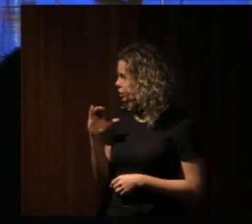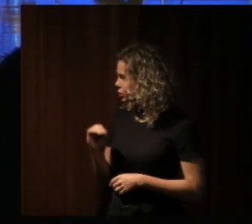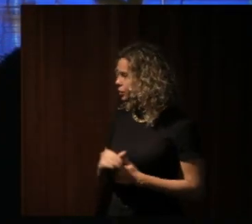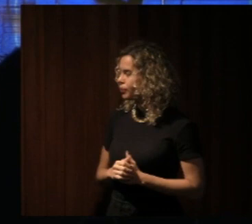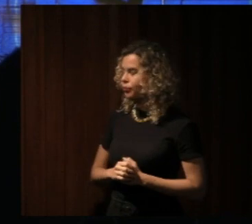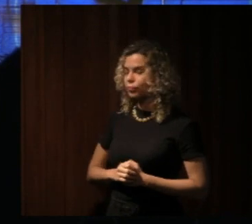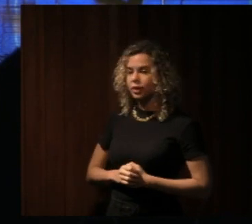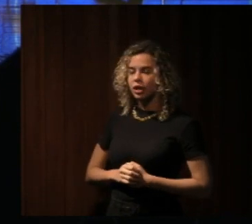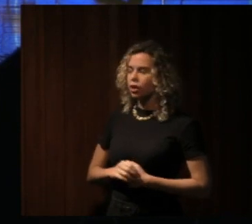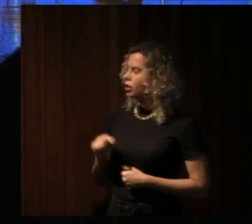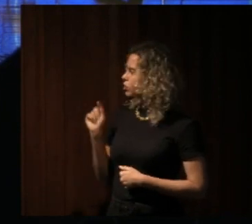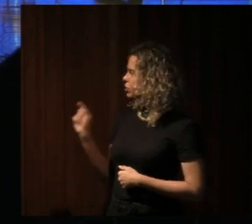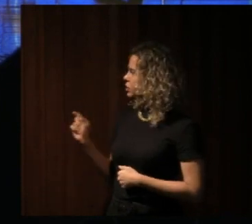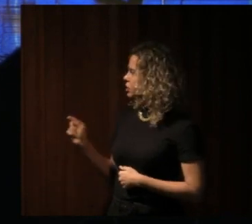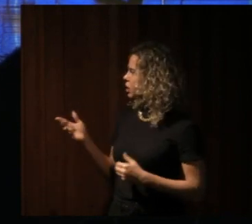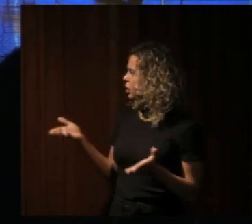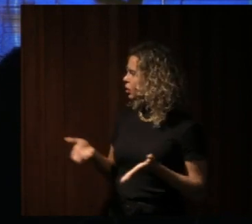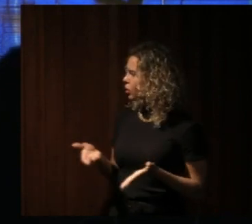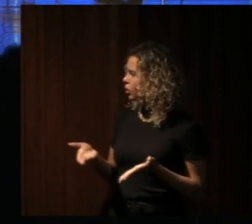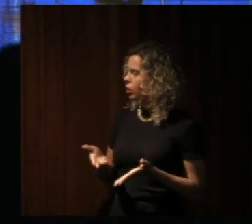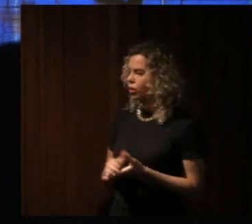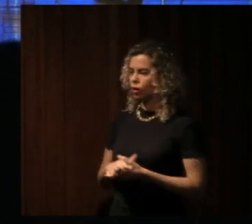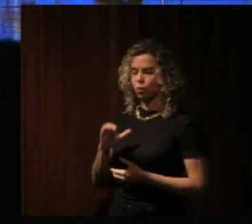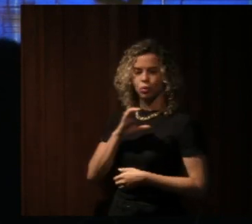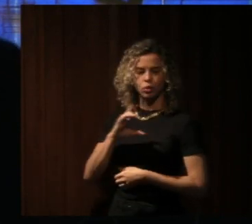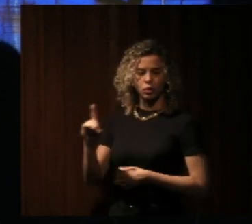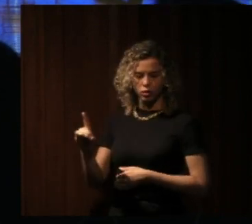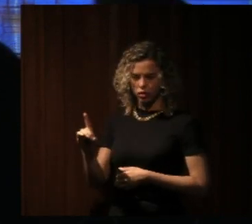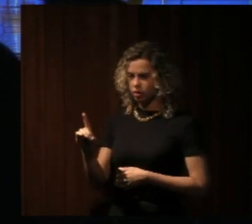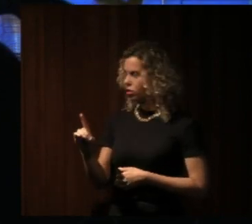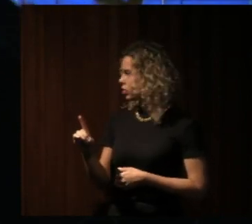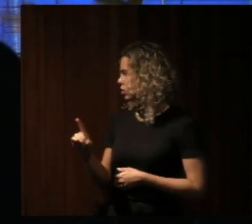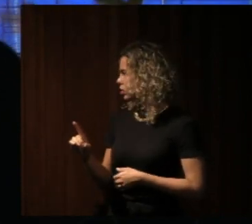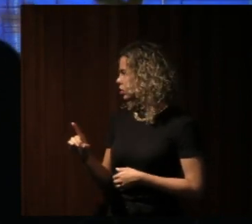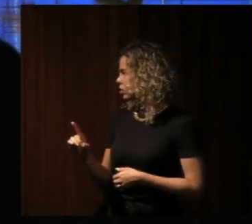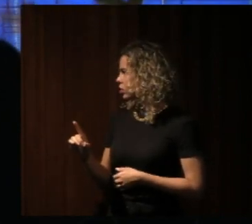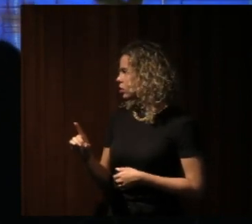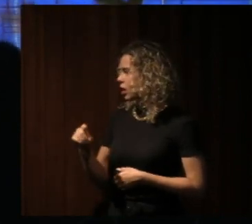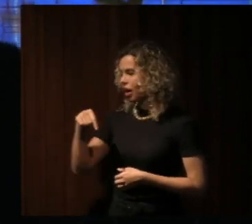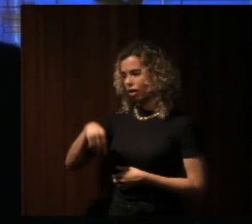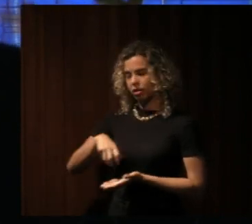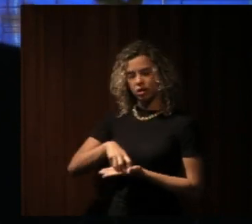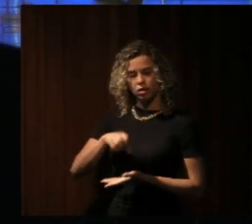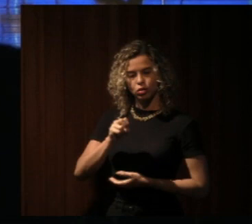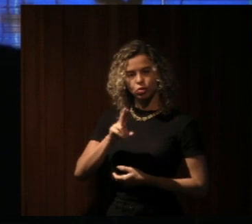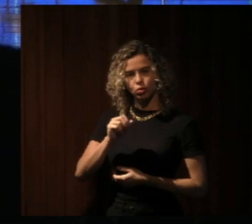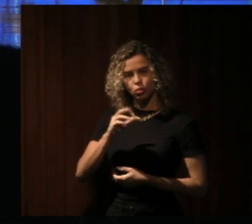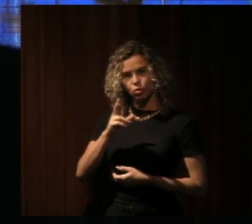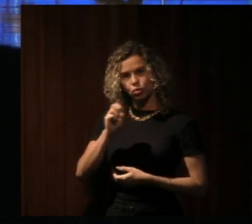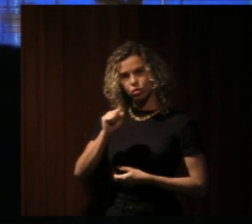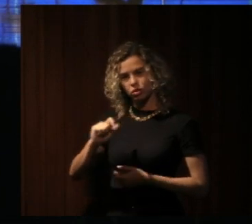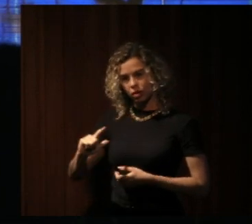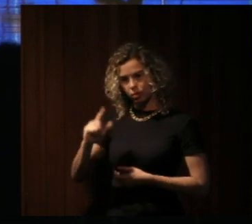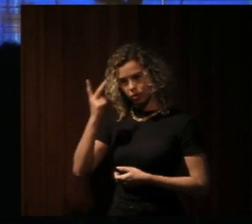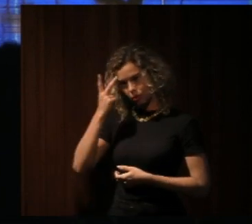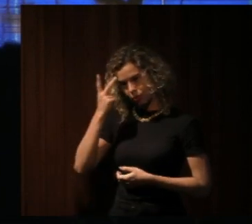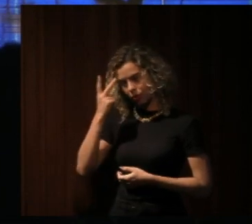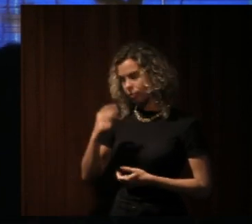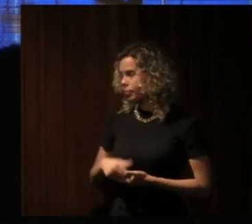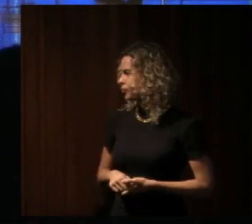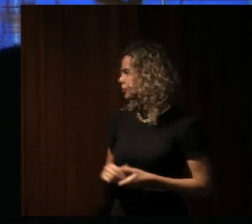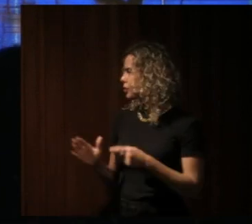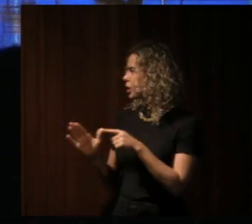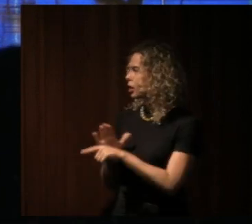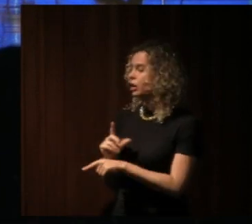dizer você tá numa posição de coordenador se eu não me engano da sucursal aqui de São Paulo quer dizer você passa por tudo como é que é isso